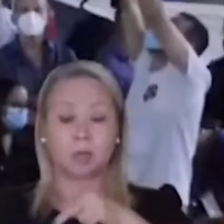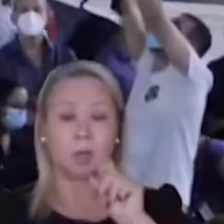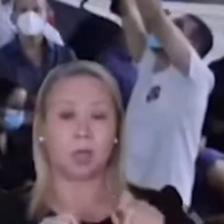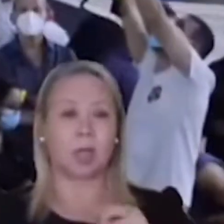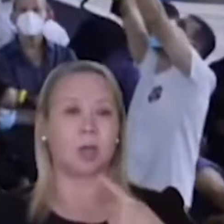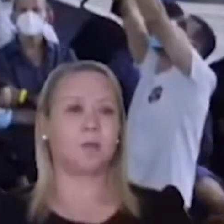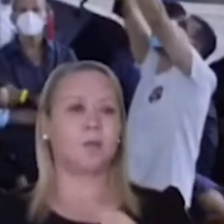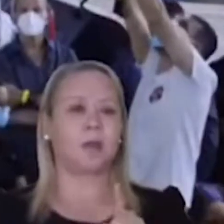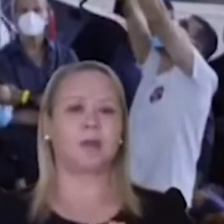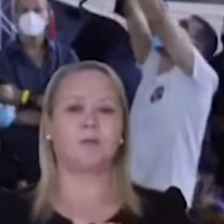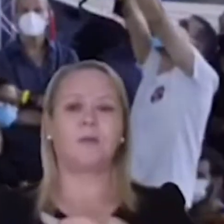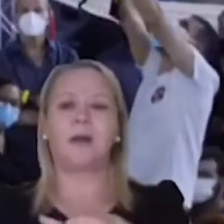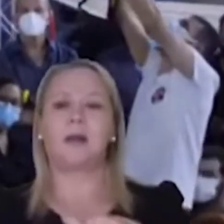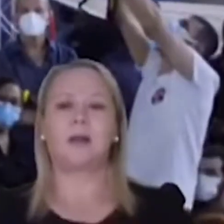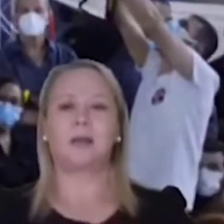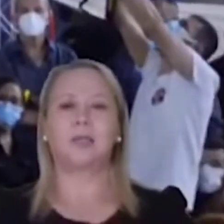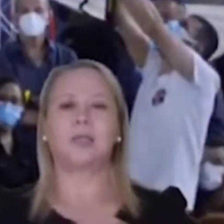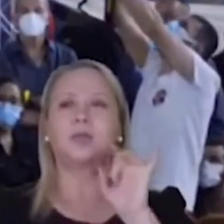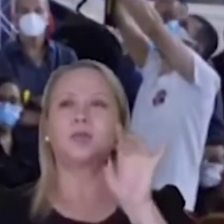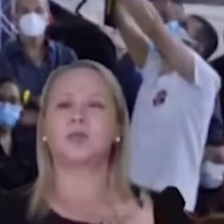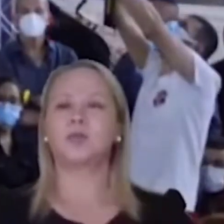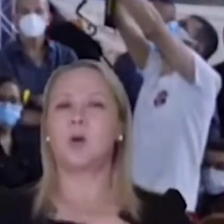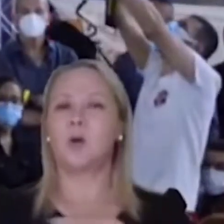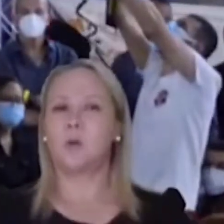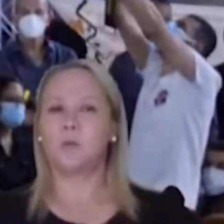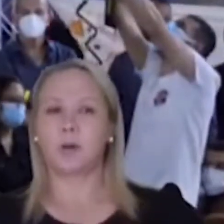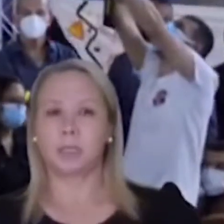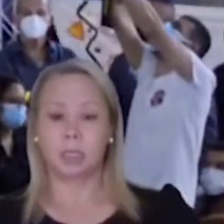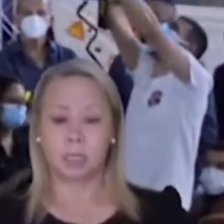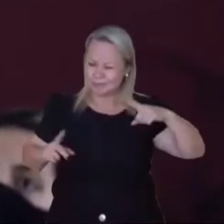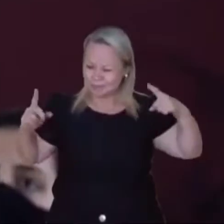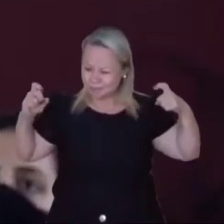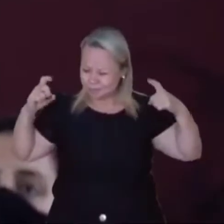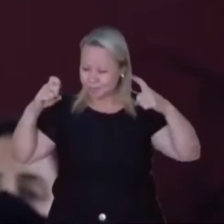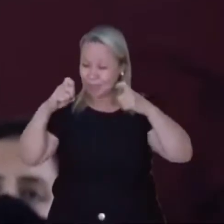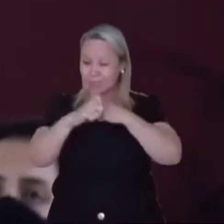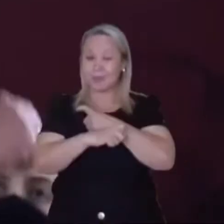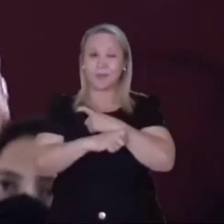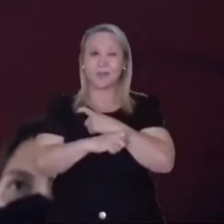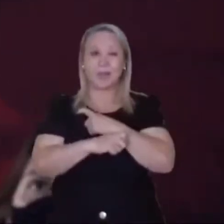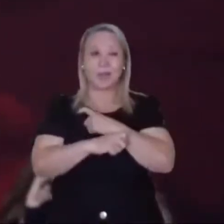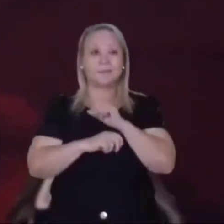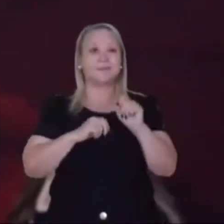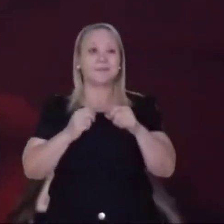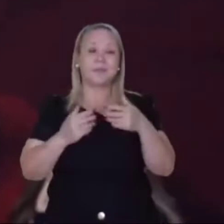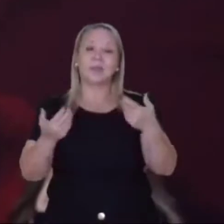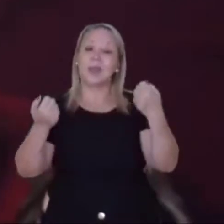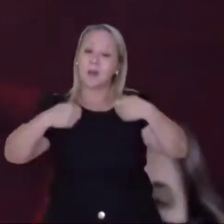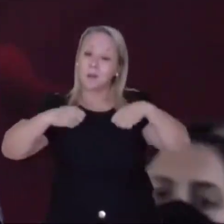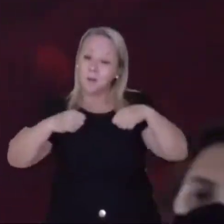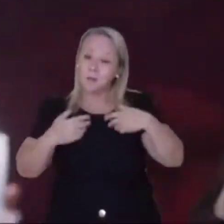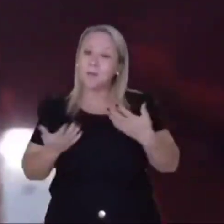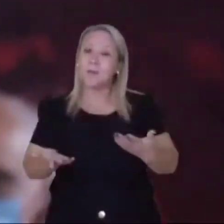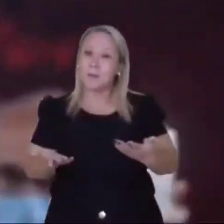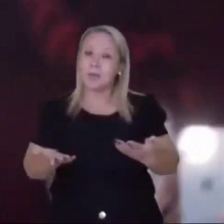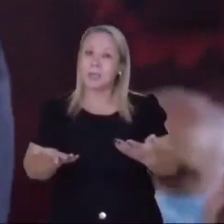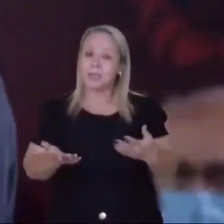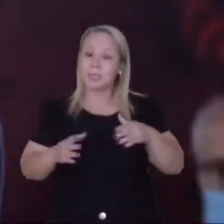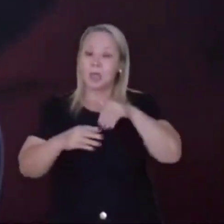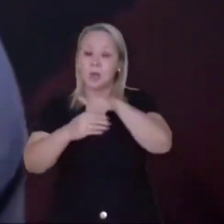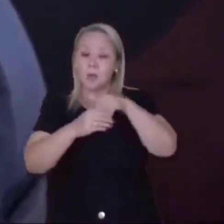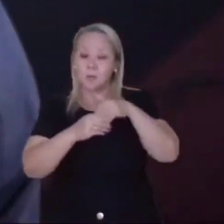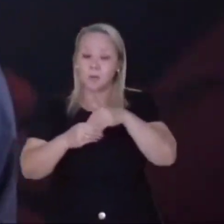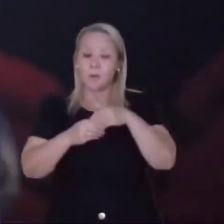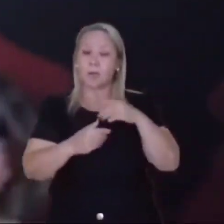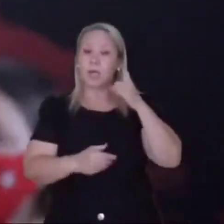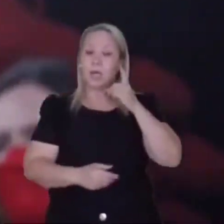elegendo apenas um presidente que a gente muda esse país. É preciso votar em deputados,